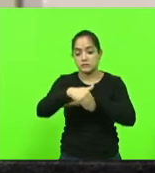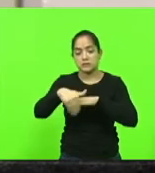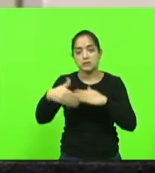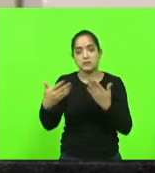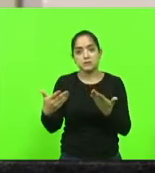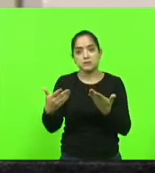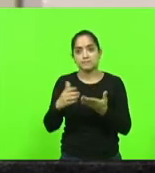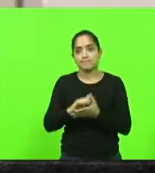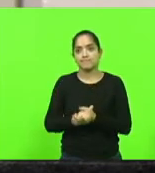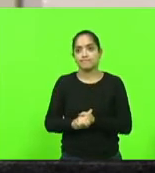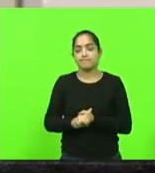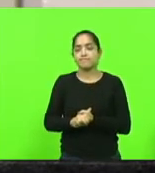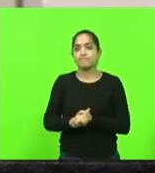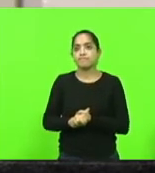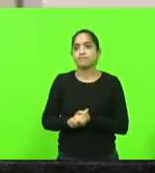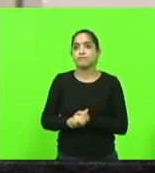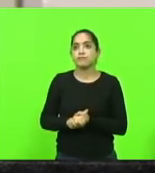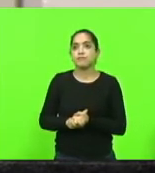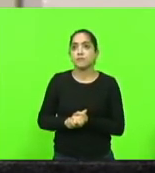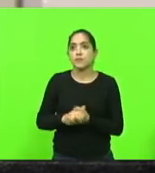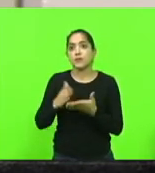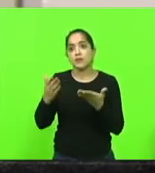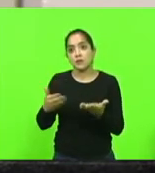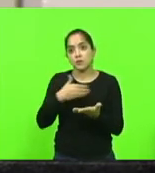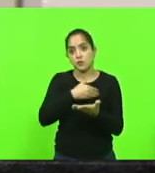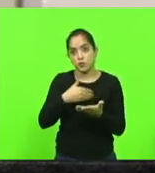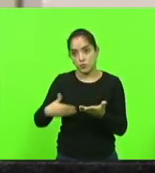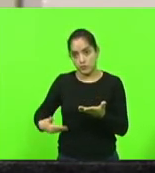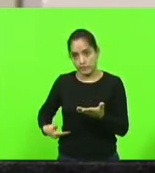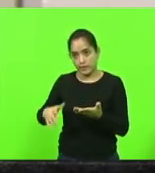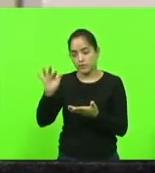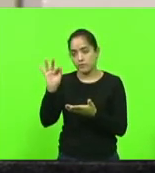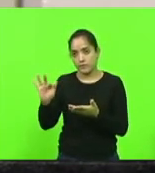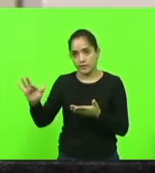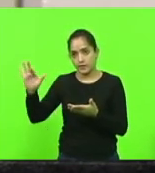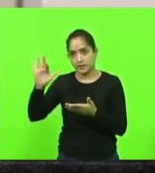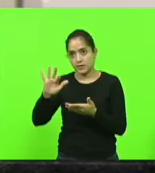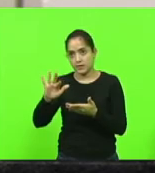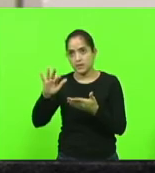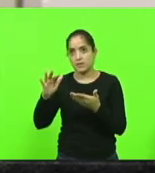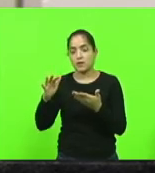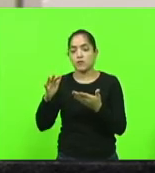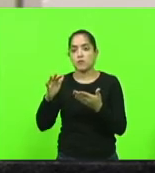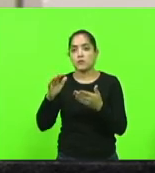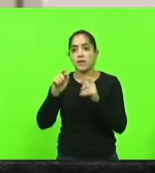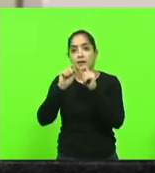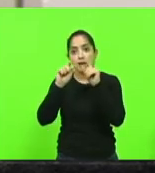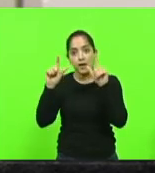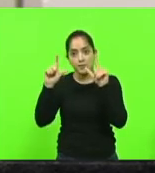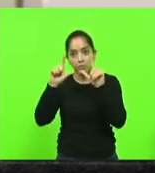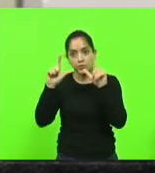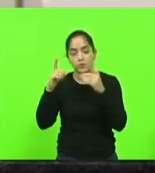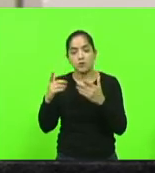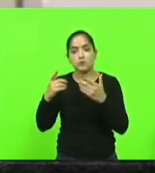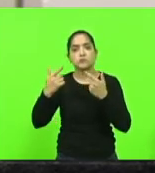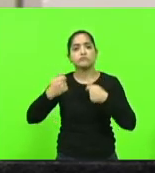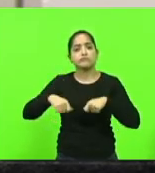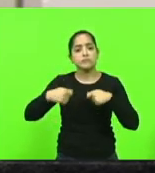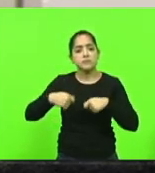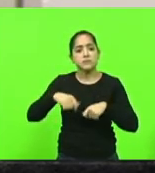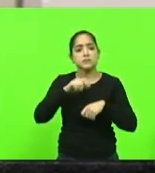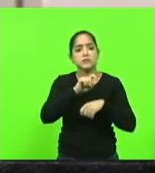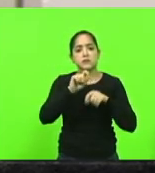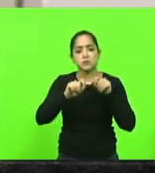catarinenses. Então, que o governo federal abra os olhos para as necessidades de Santa